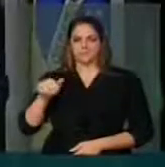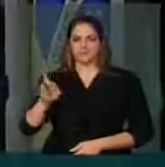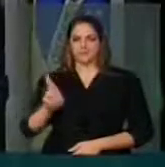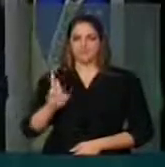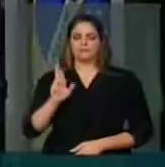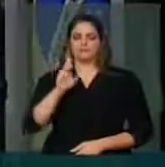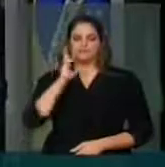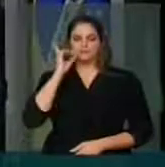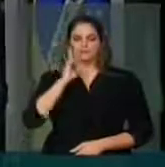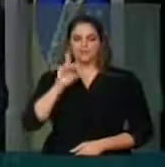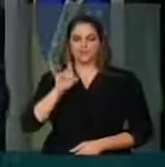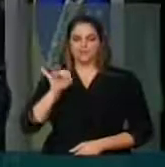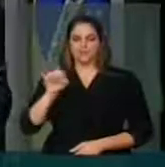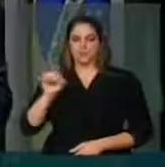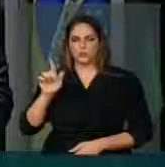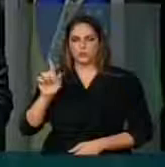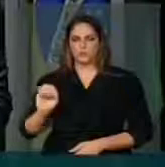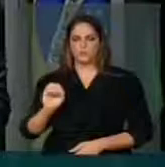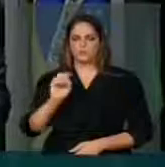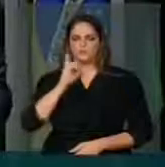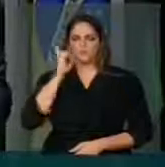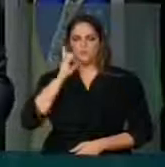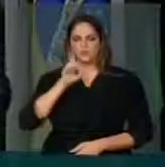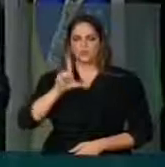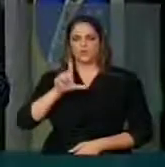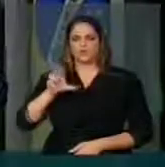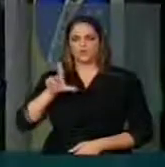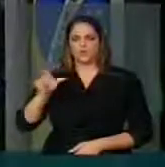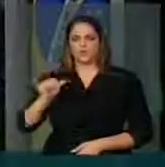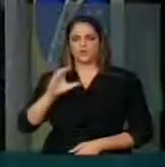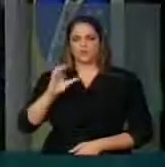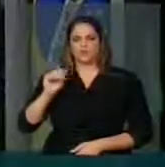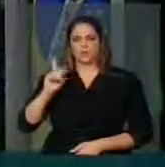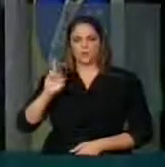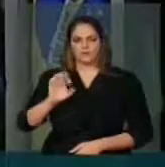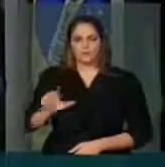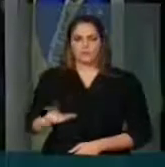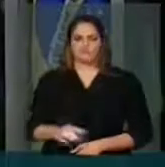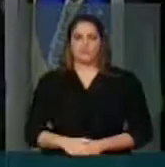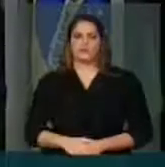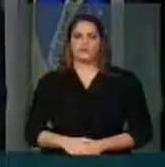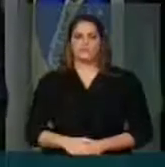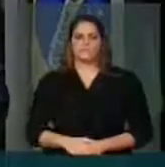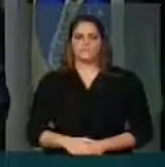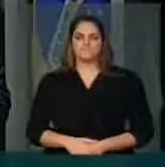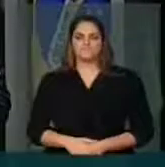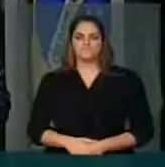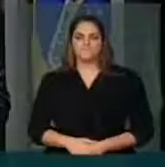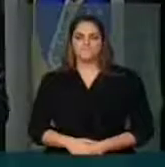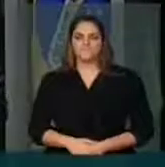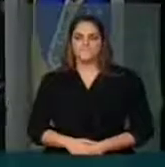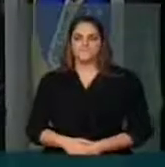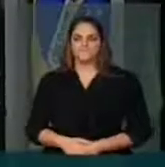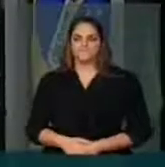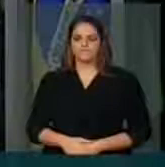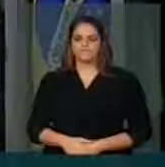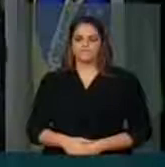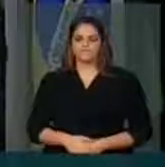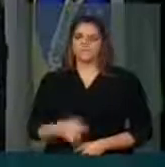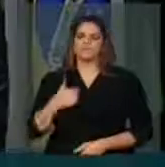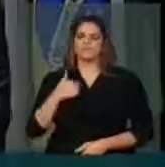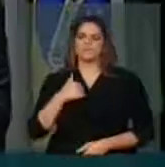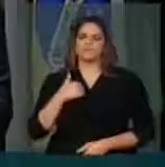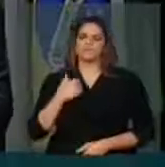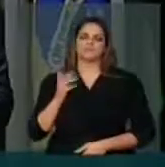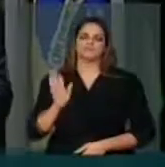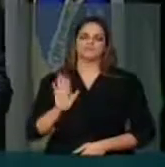o deputado Diogo Moraes, o deputado Lula Cabral. E, rapidamente, eu não estava nem escrito para falar,